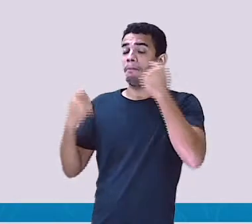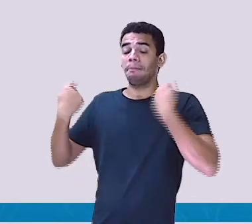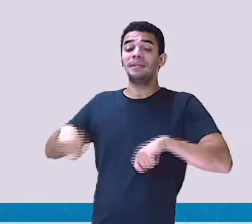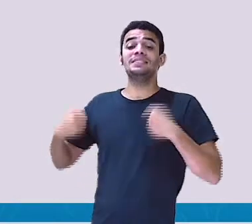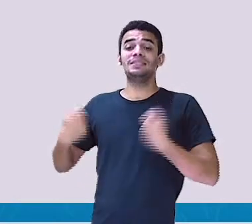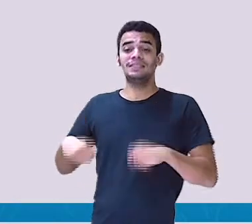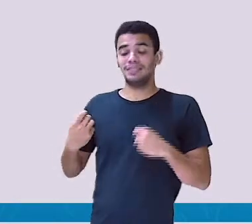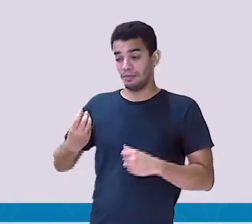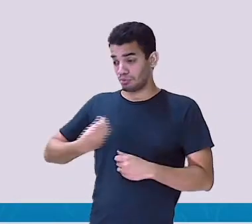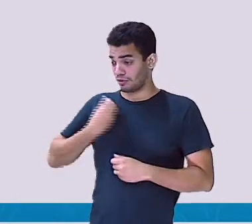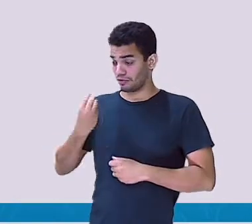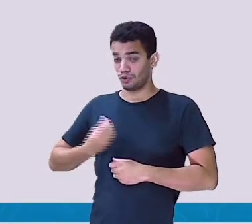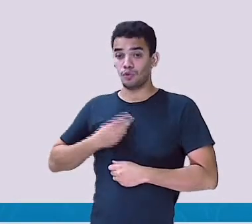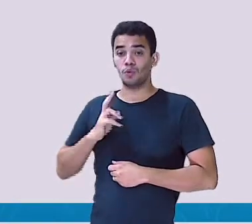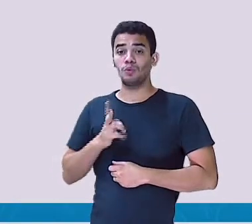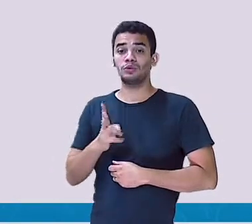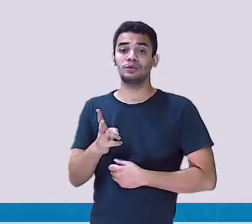outros